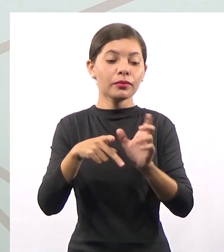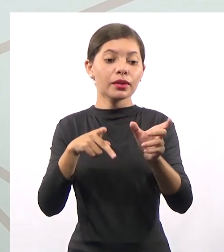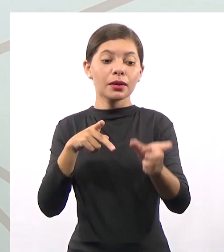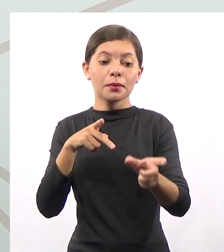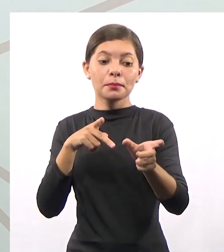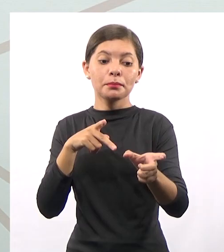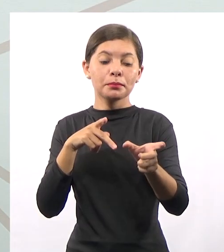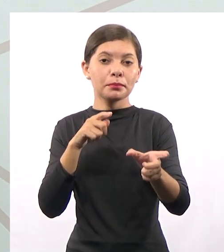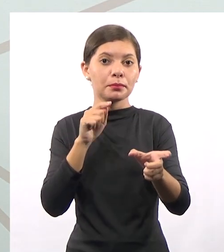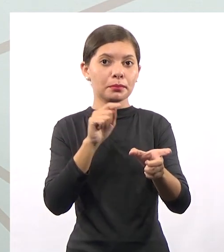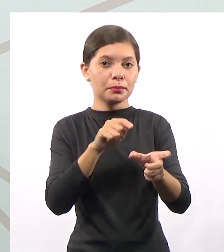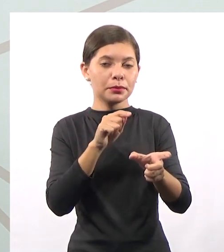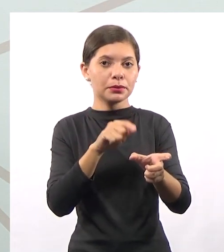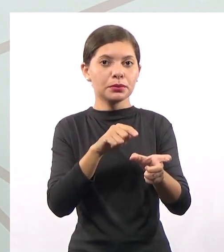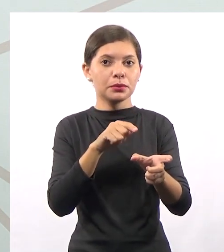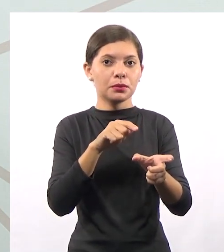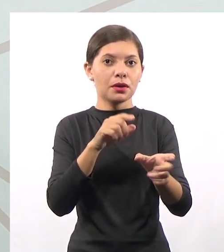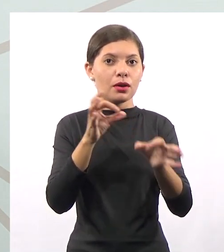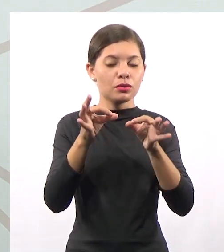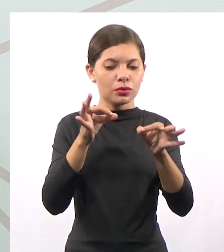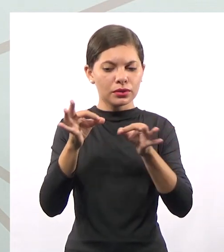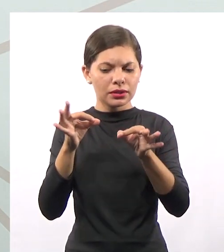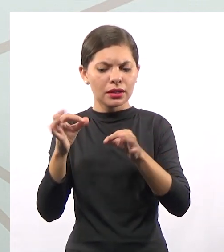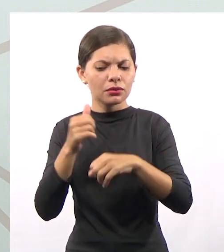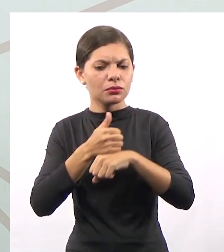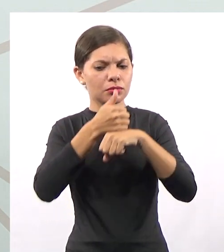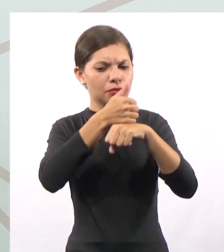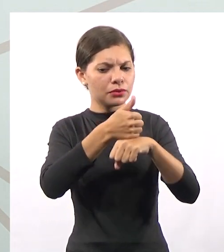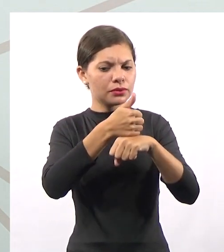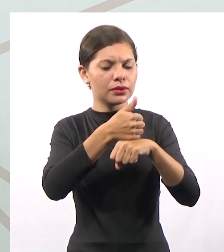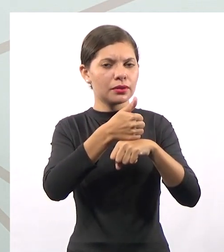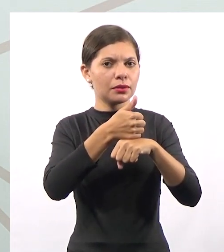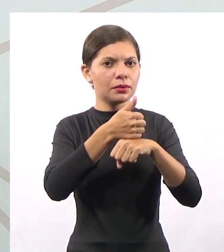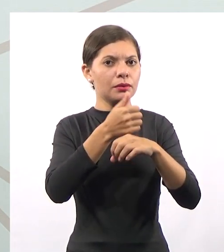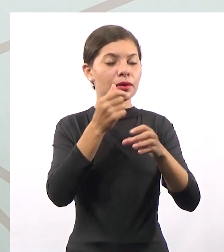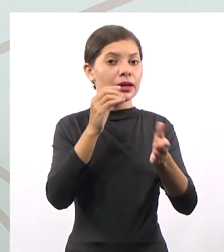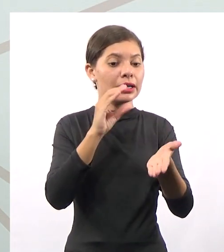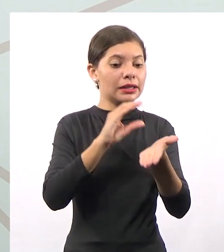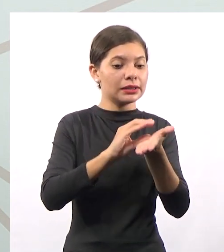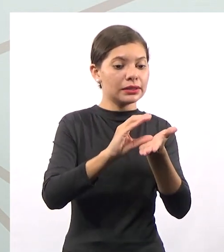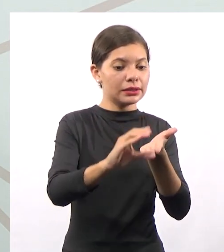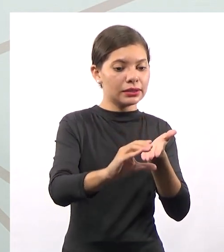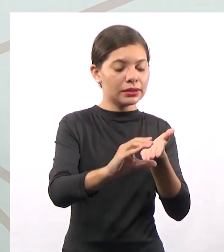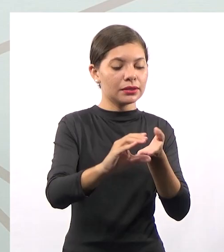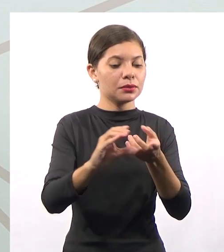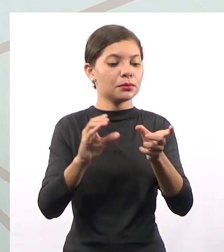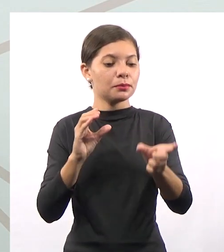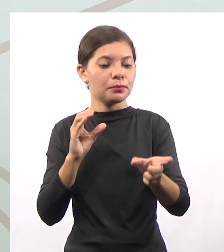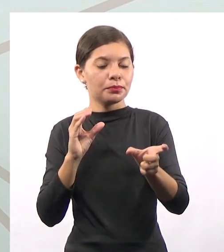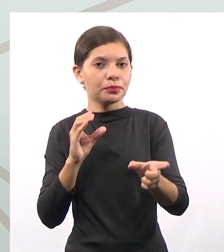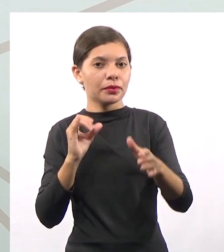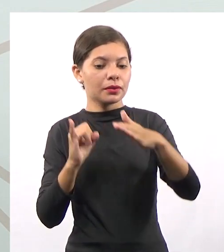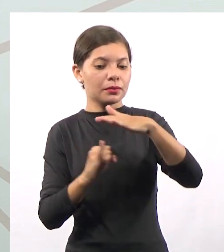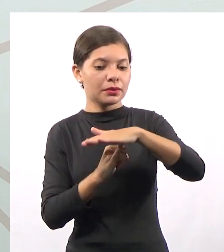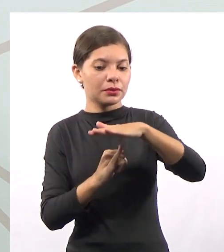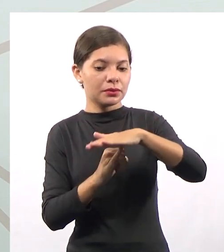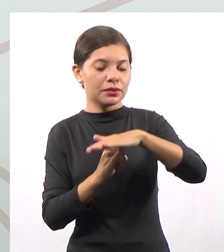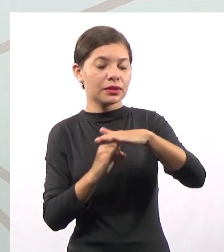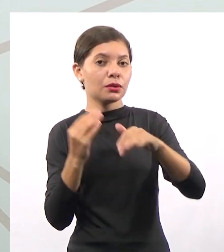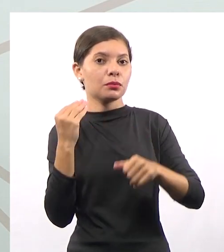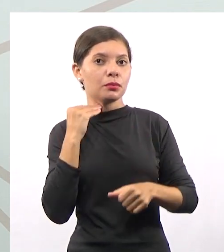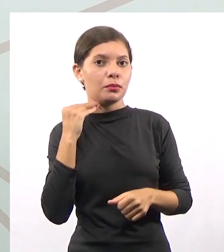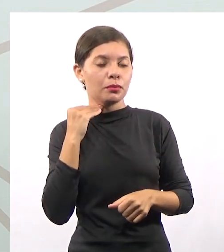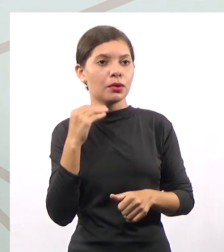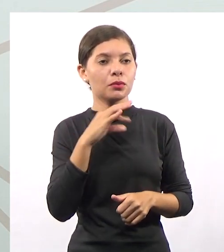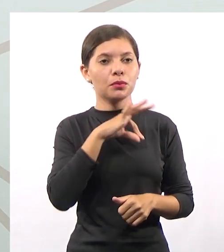o executor, no caso, quem é o ordenador de despesa. Então, é feito direto para a rede, uma conta